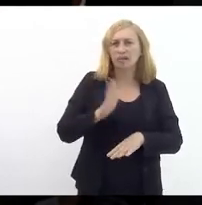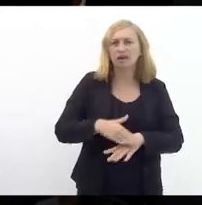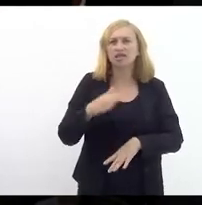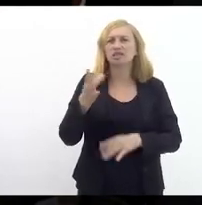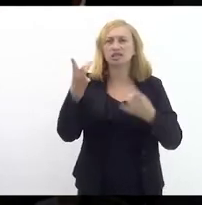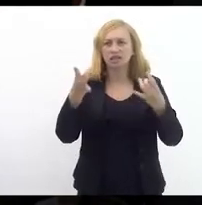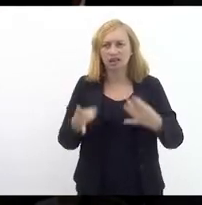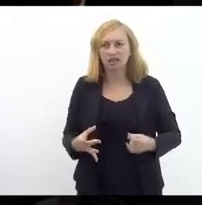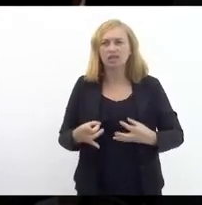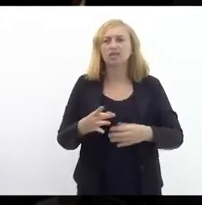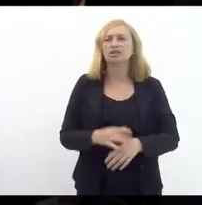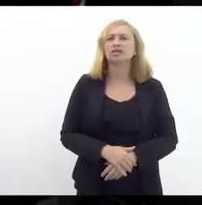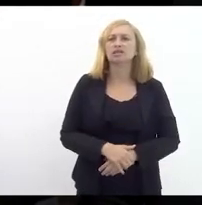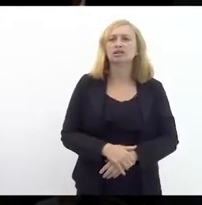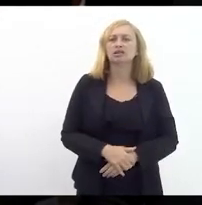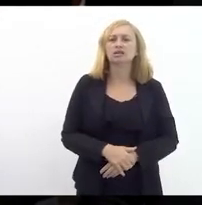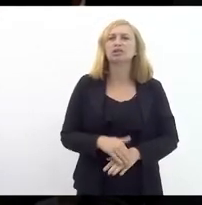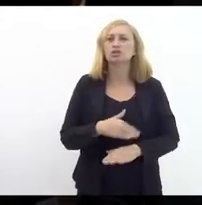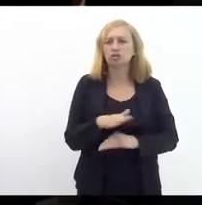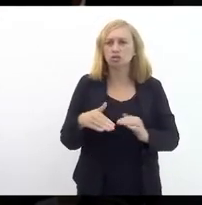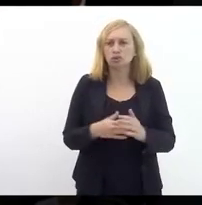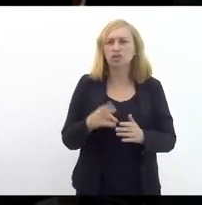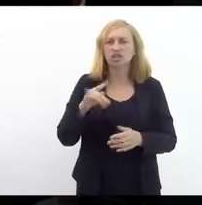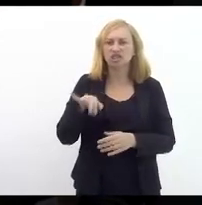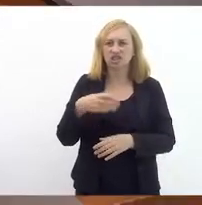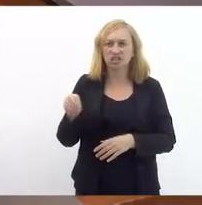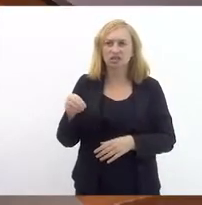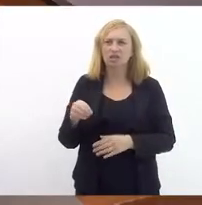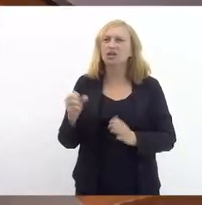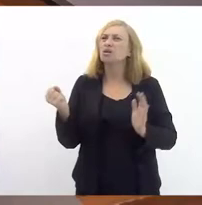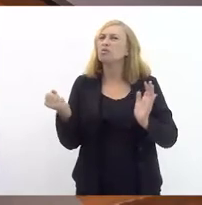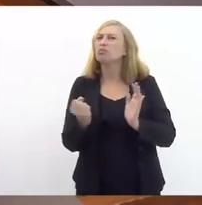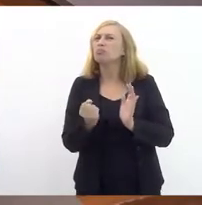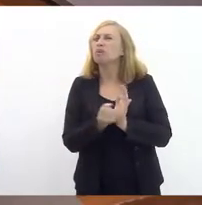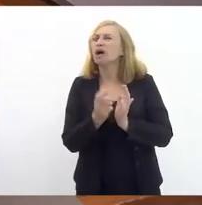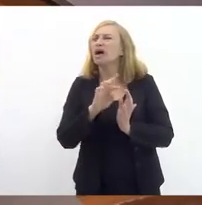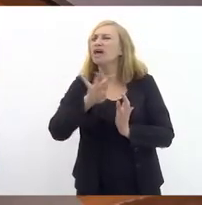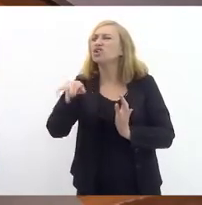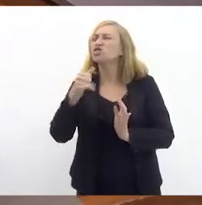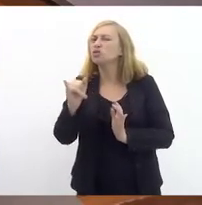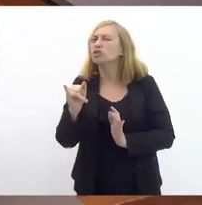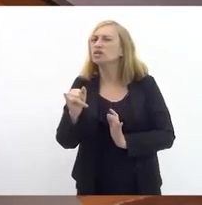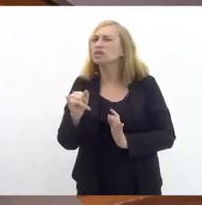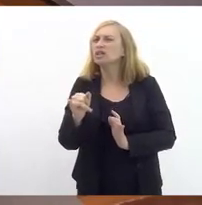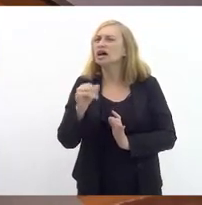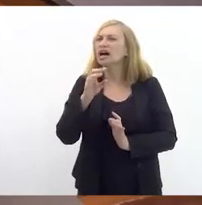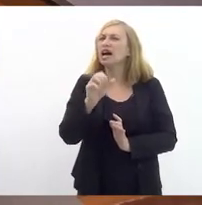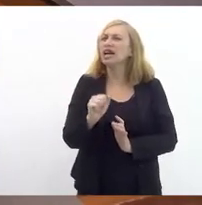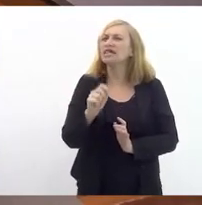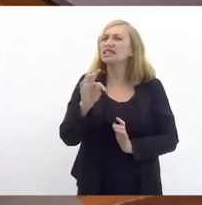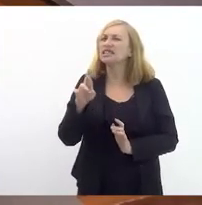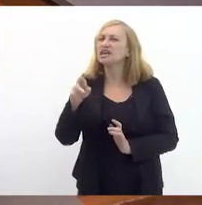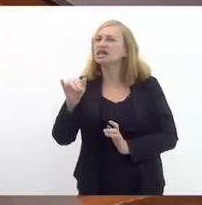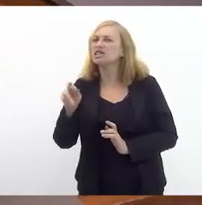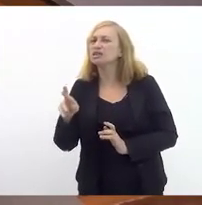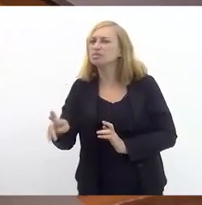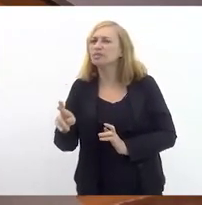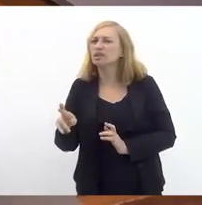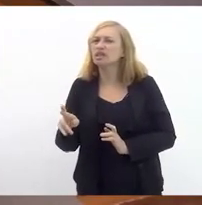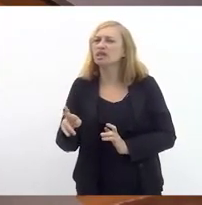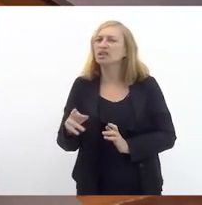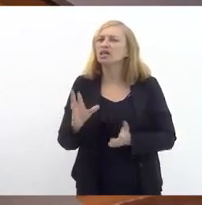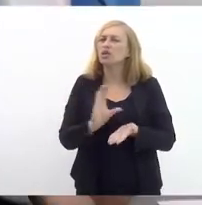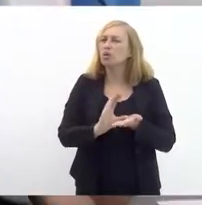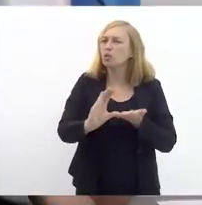somente 23, como foi dito. Sobre o Pacto RJ, a CETRANS conta em, digamos, ter algum